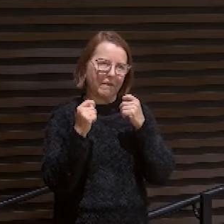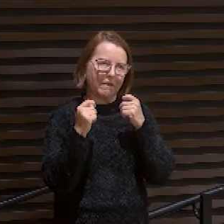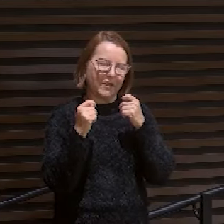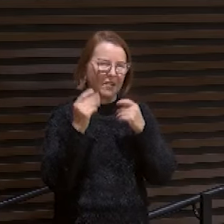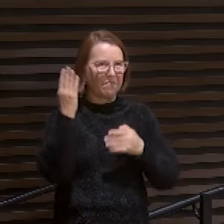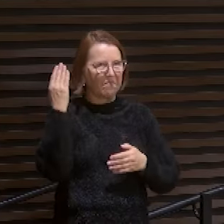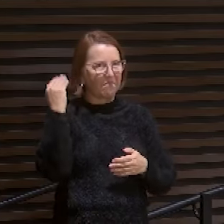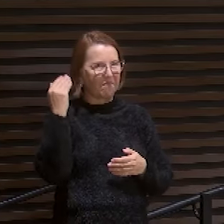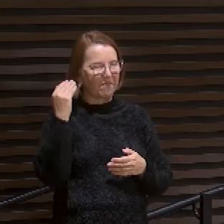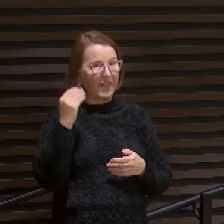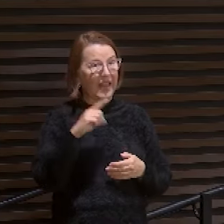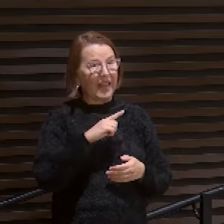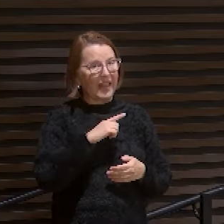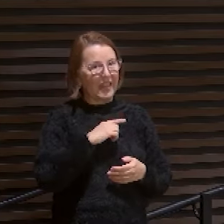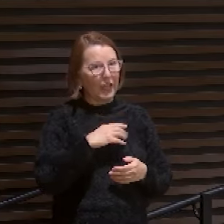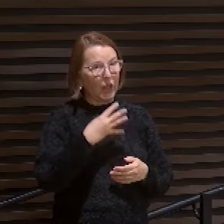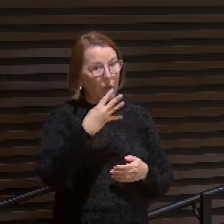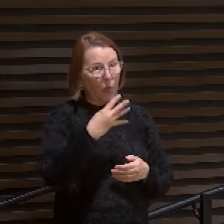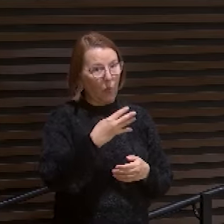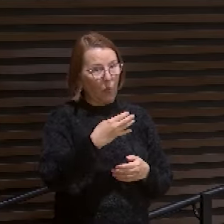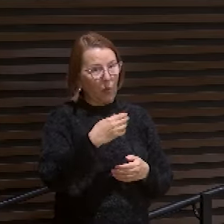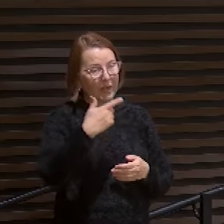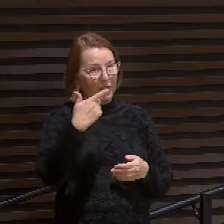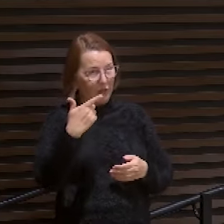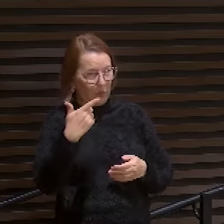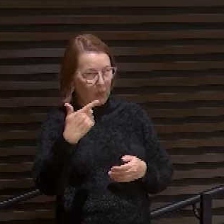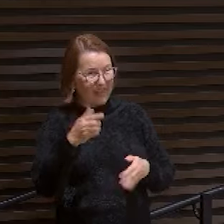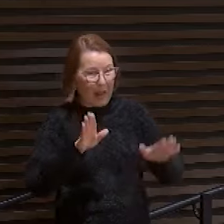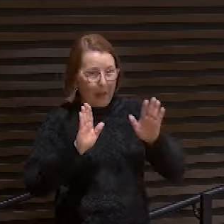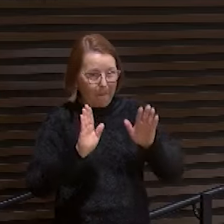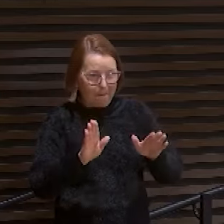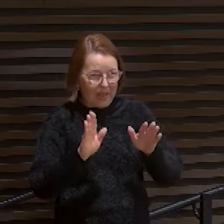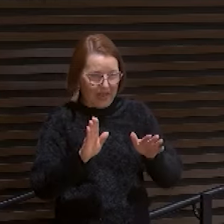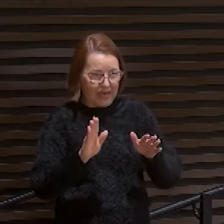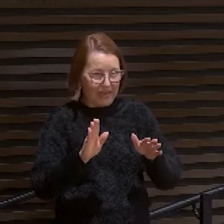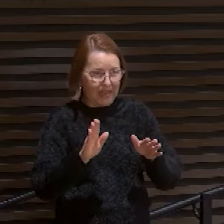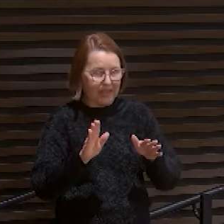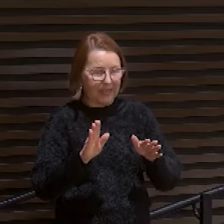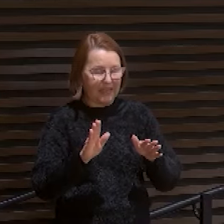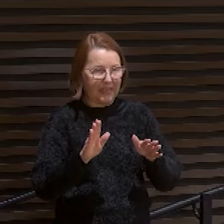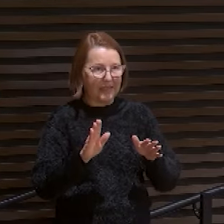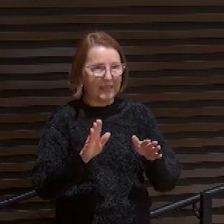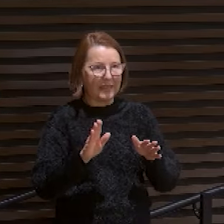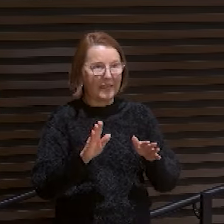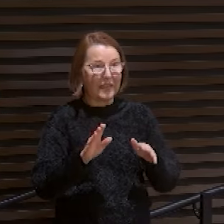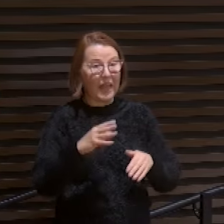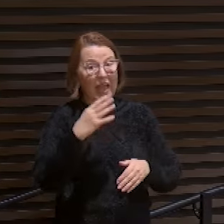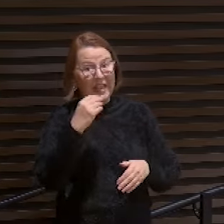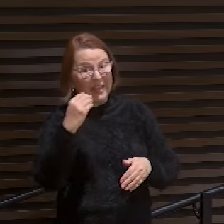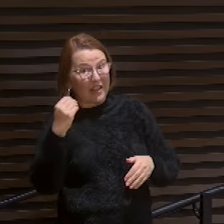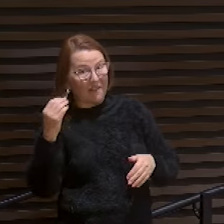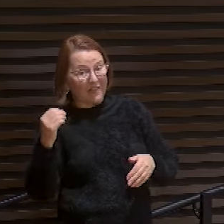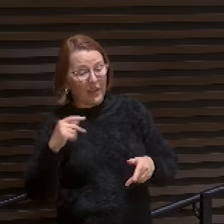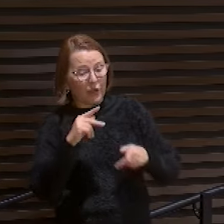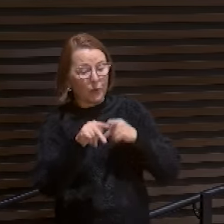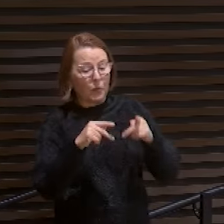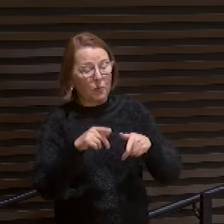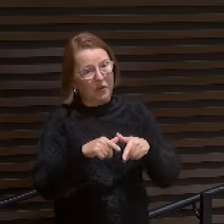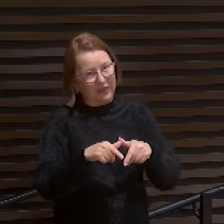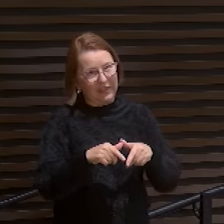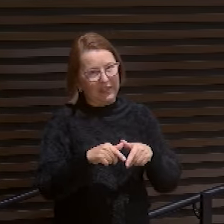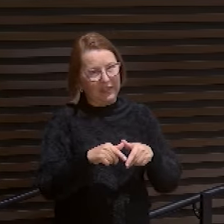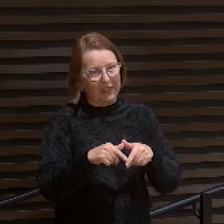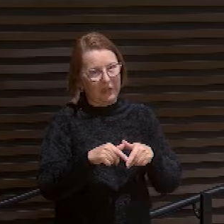42 paradas registradas na viagem do povo de Israel pelo deserto, saindo